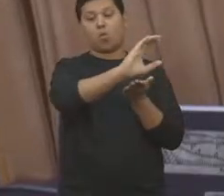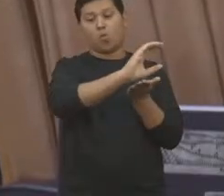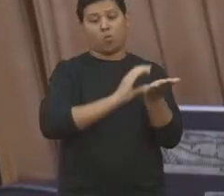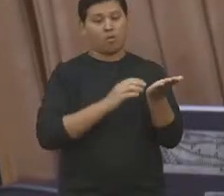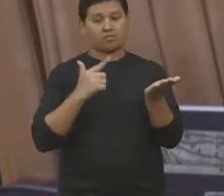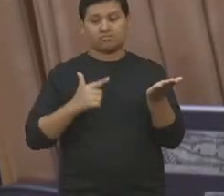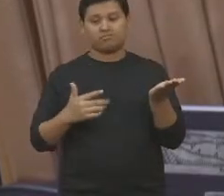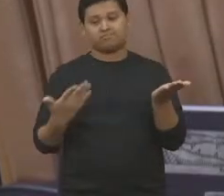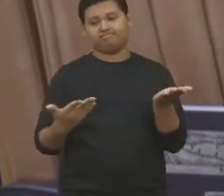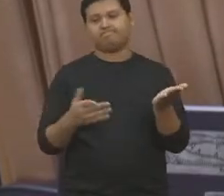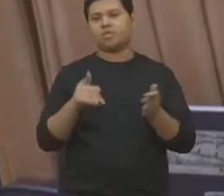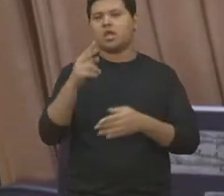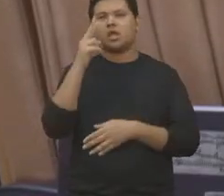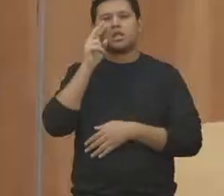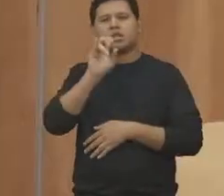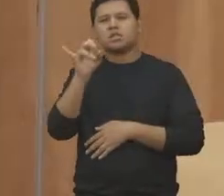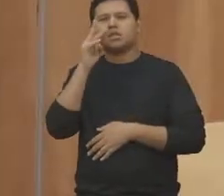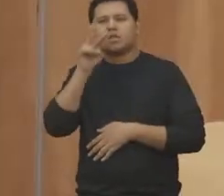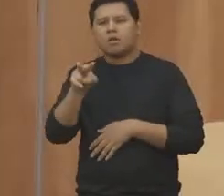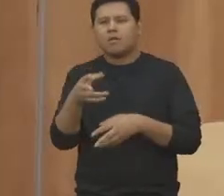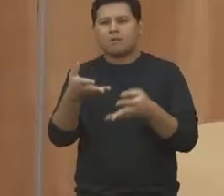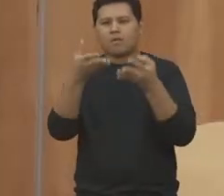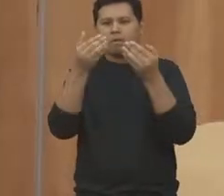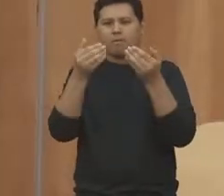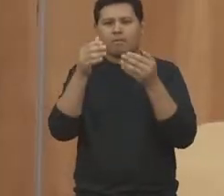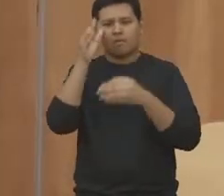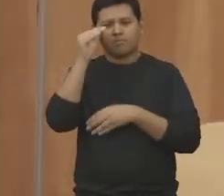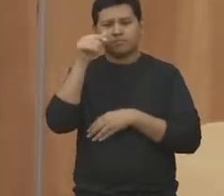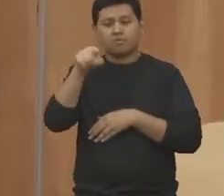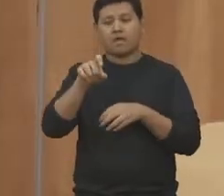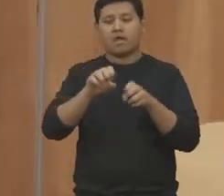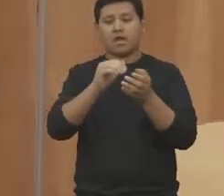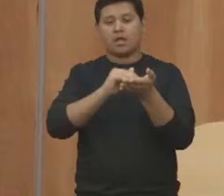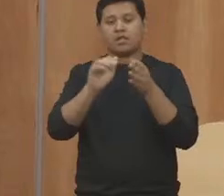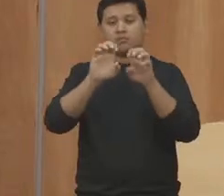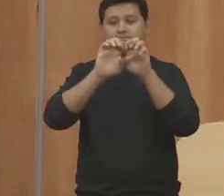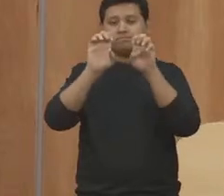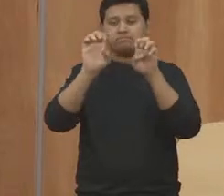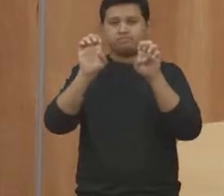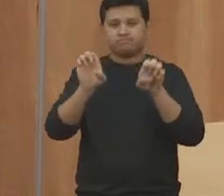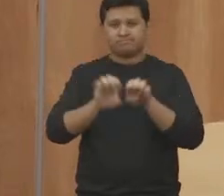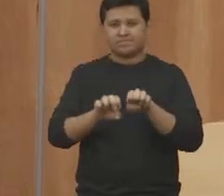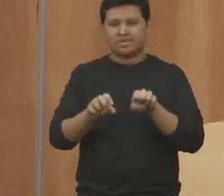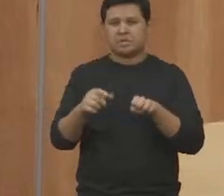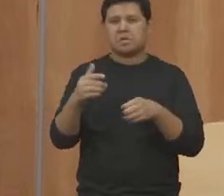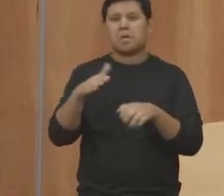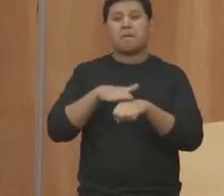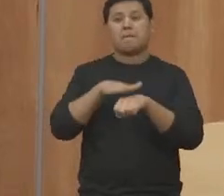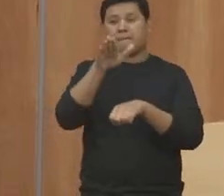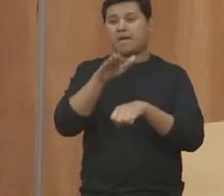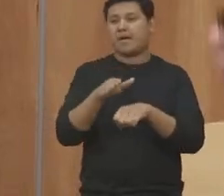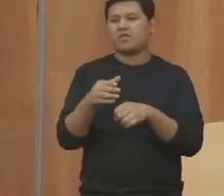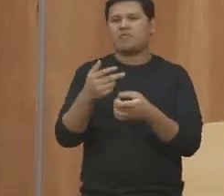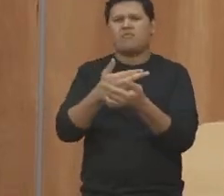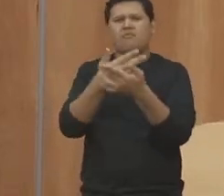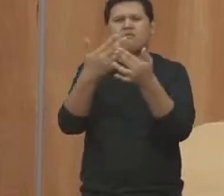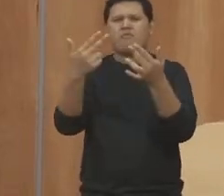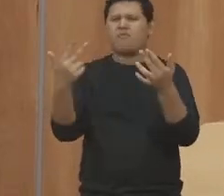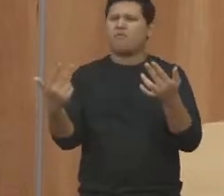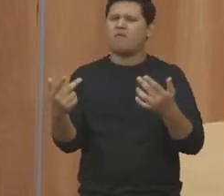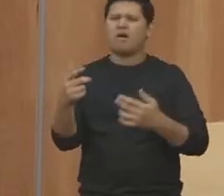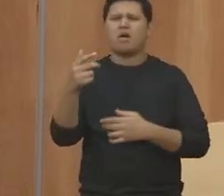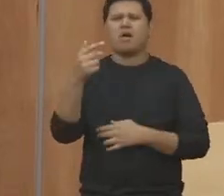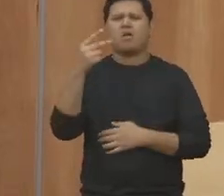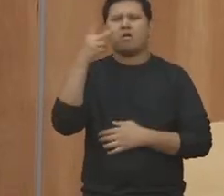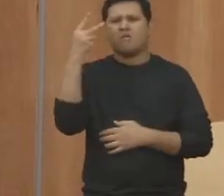Sim, mas se você for ver a área de infraestrutura, Gabriel, é onde tem aparecido mais. Vários vereadores têm aparecido